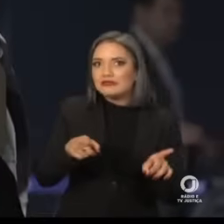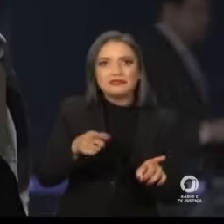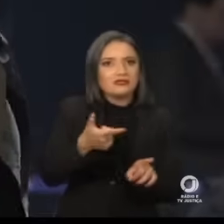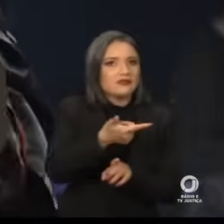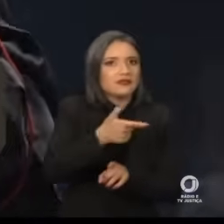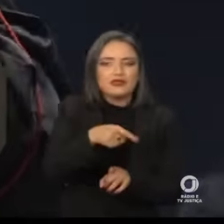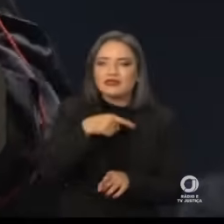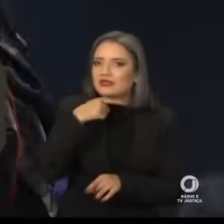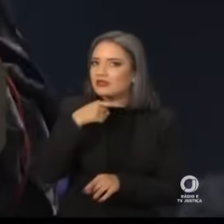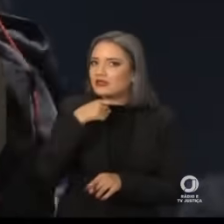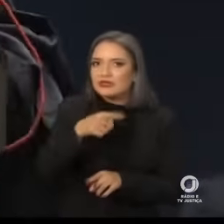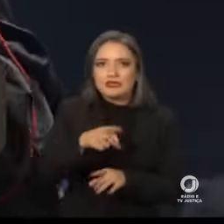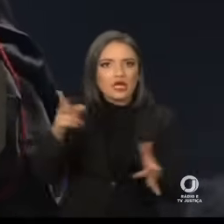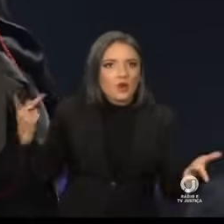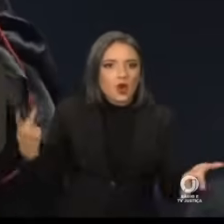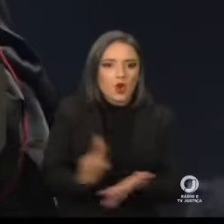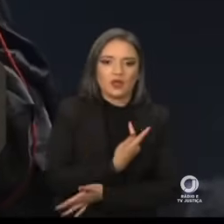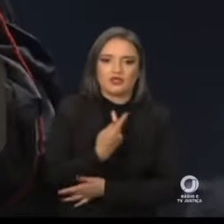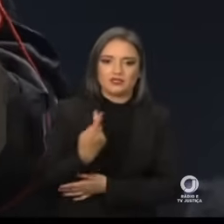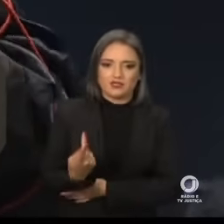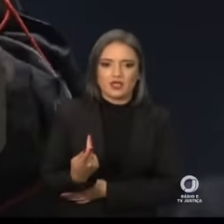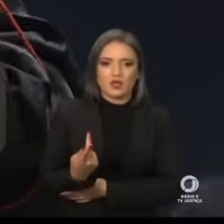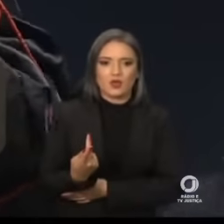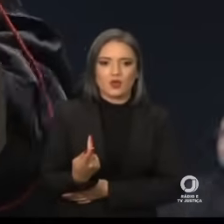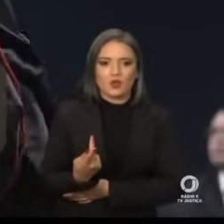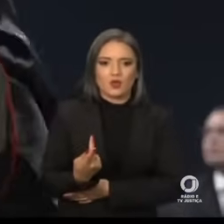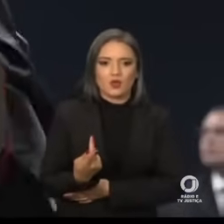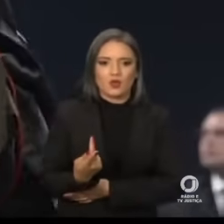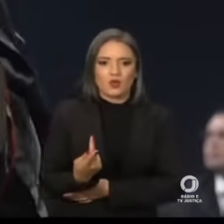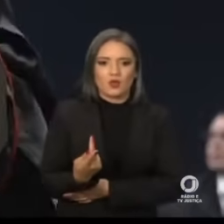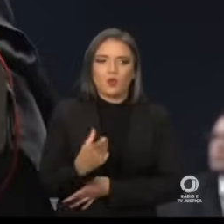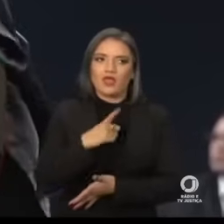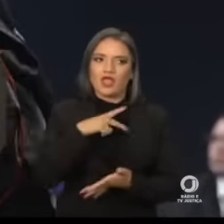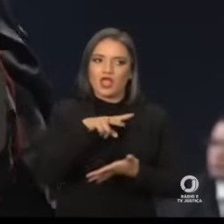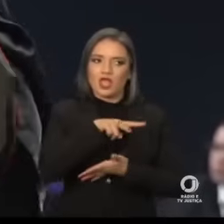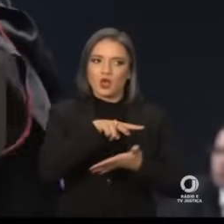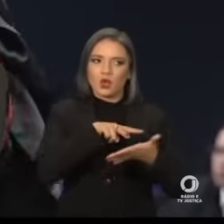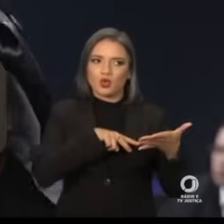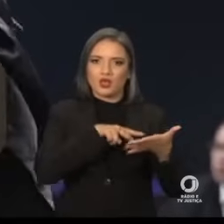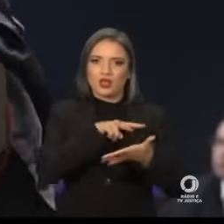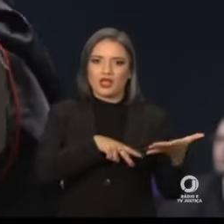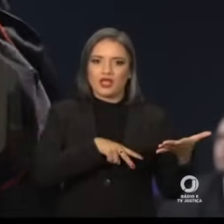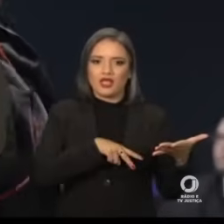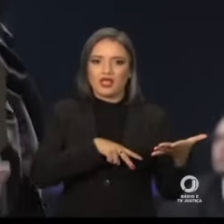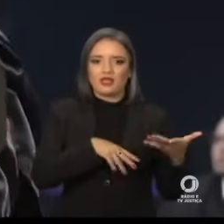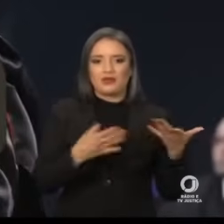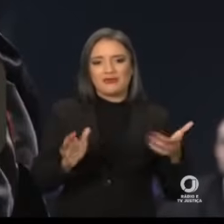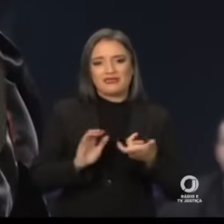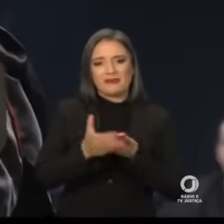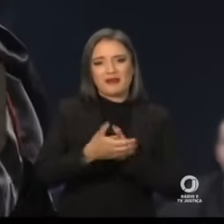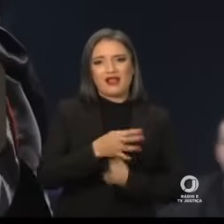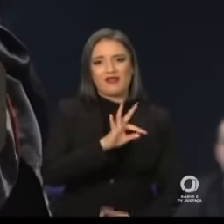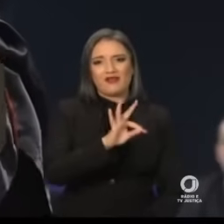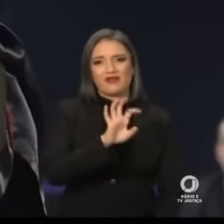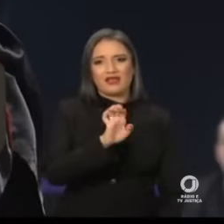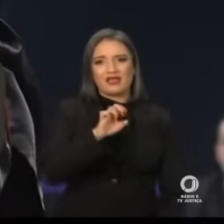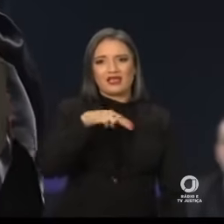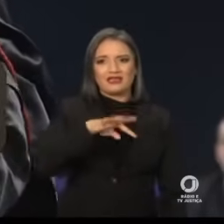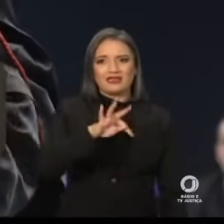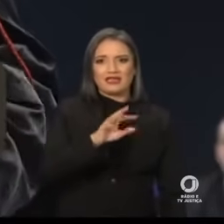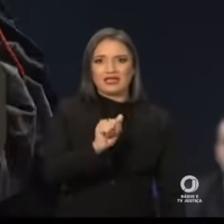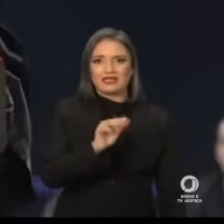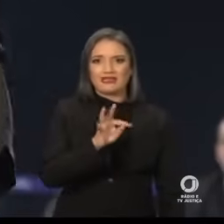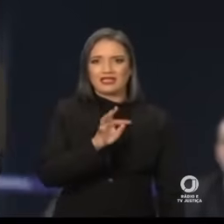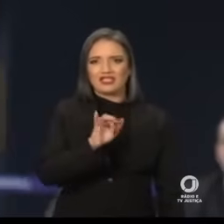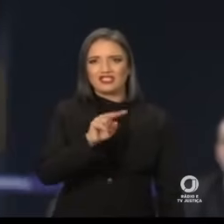lendo aqui, até porque eu considero essa palavra tentativa inapropriada no crime de atentado, mas, de qualquer maneira, se nós estamos falando